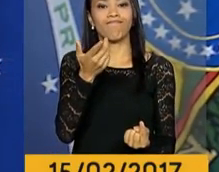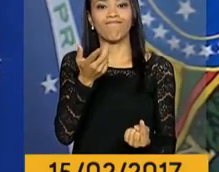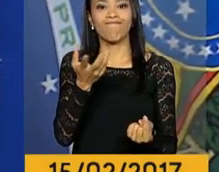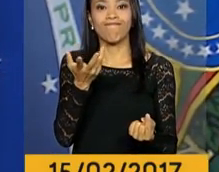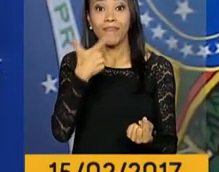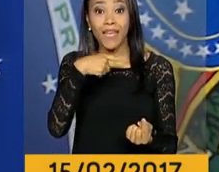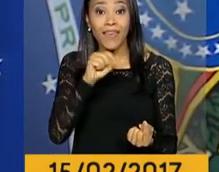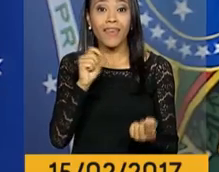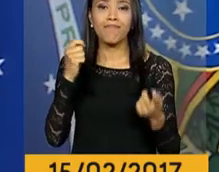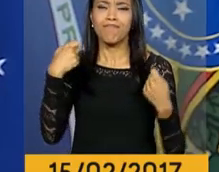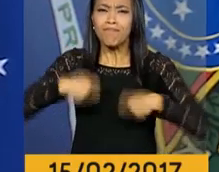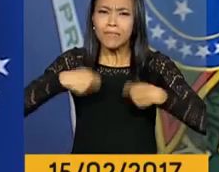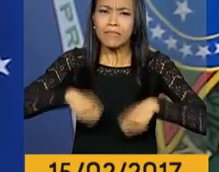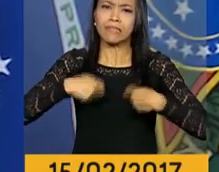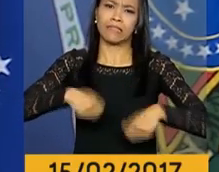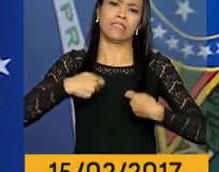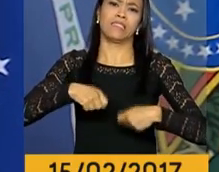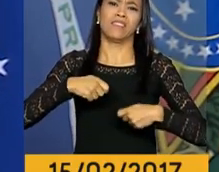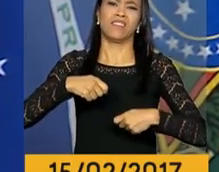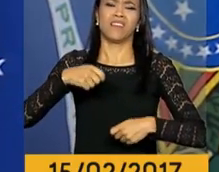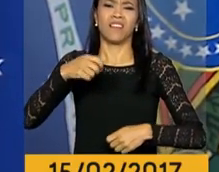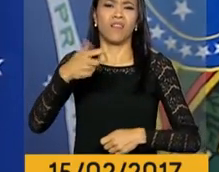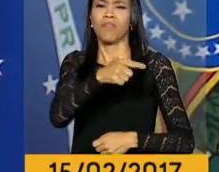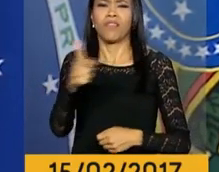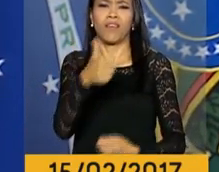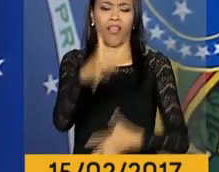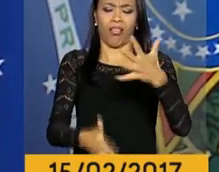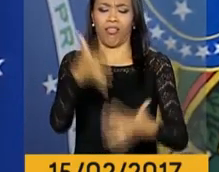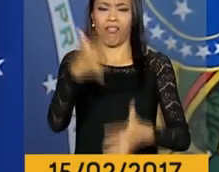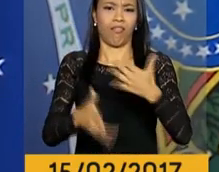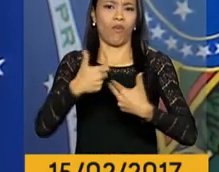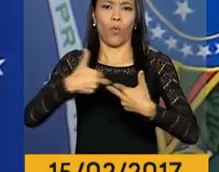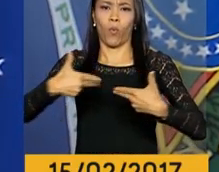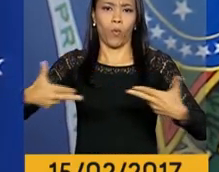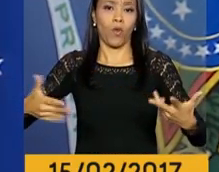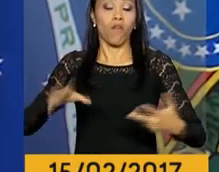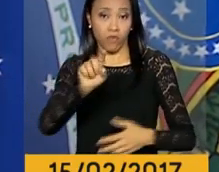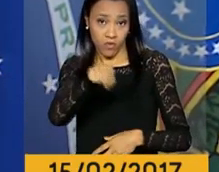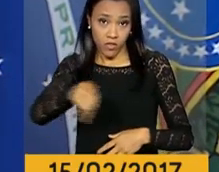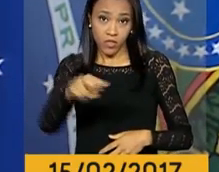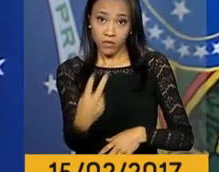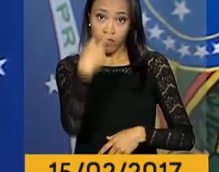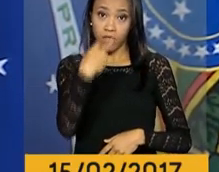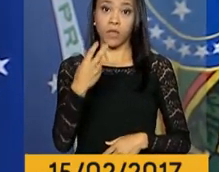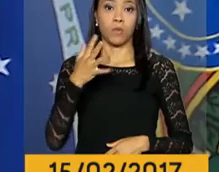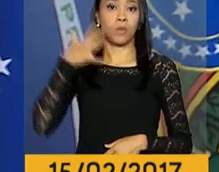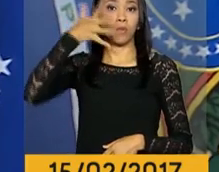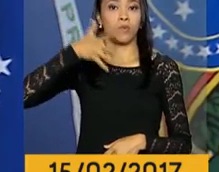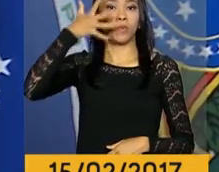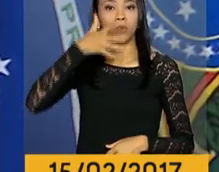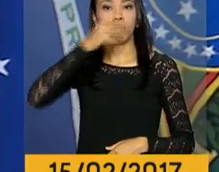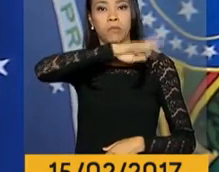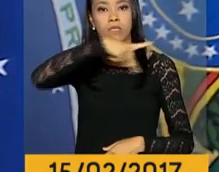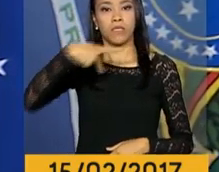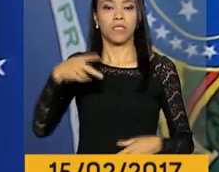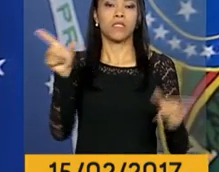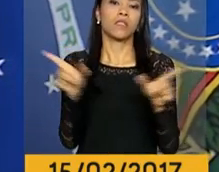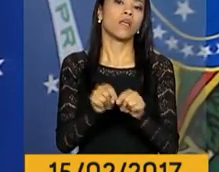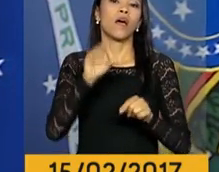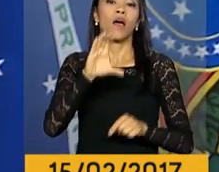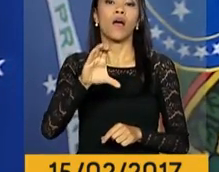muita burocracia, né? Aliás, viram pela palavra do presidente da CONAP, que bastará